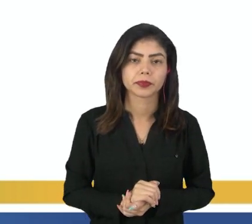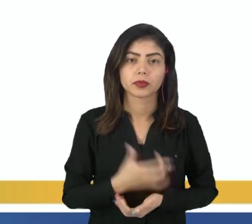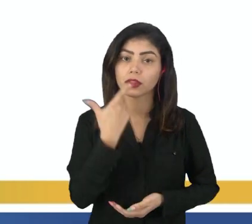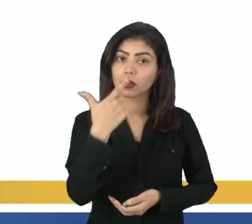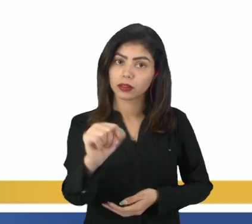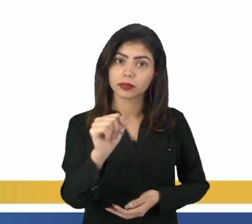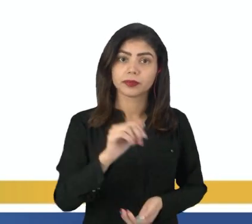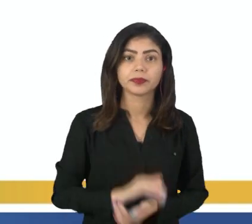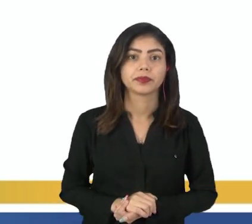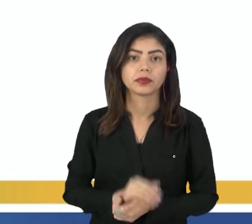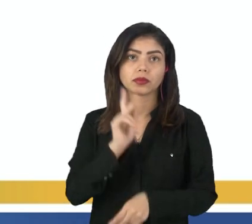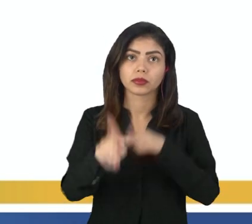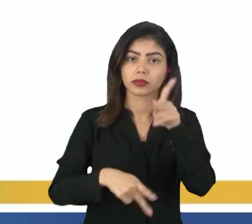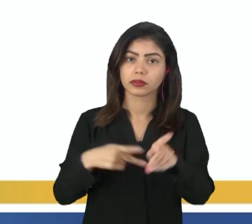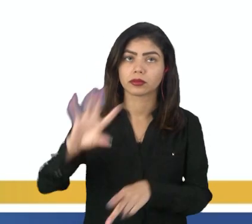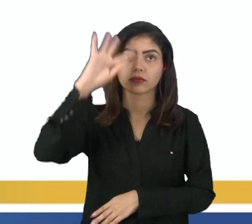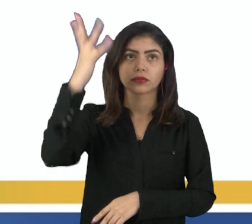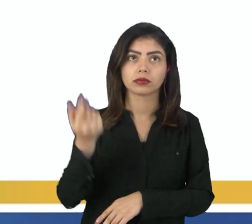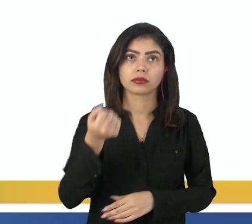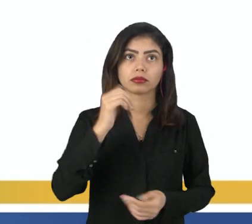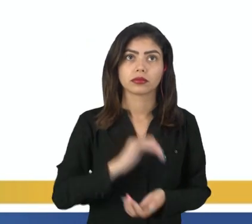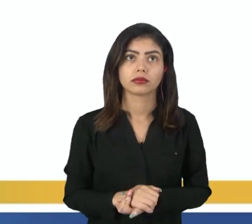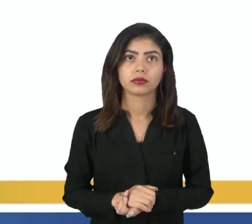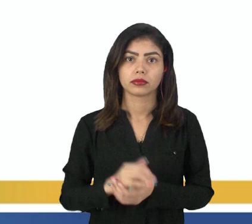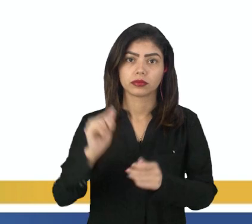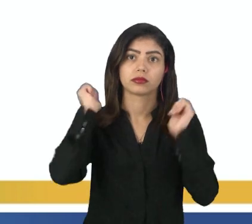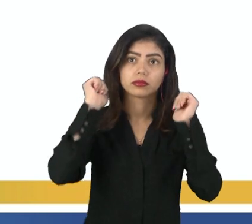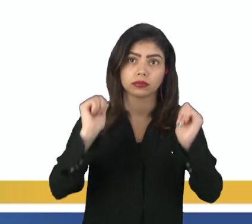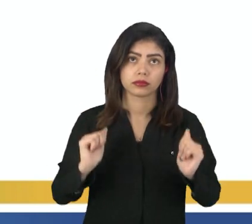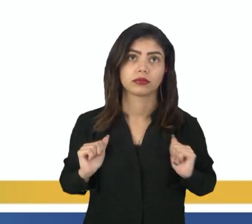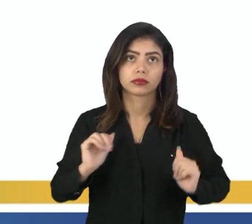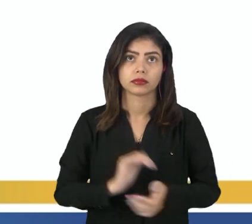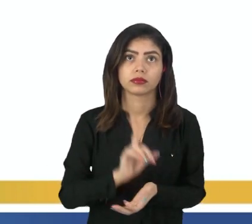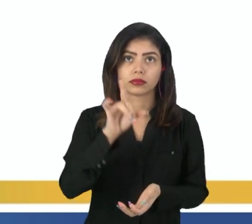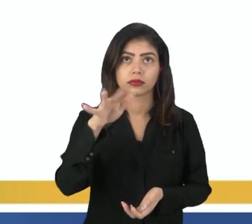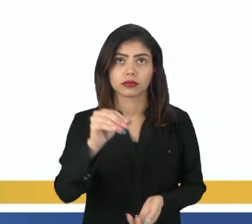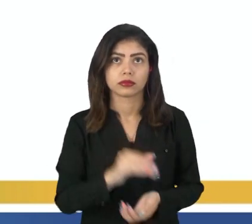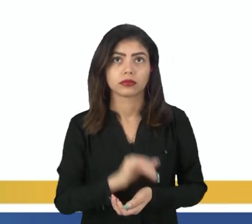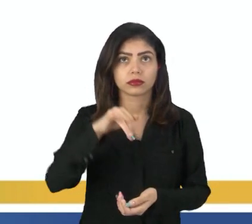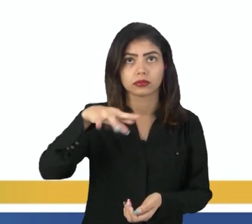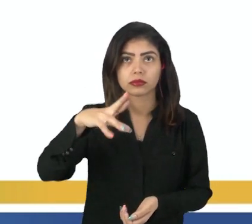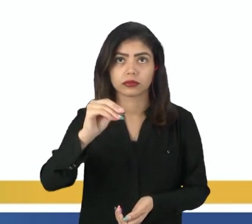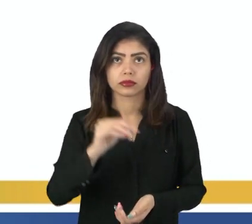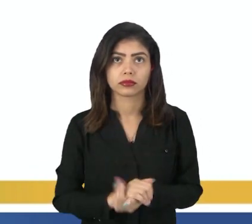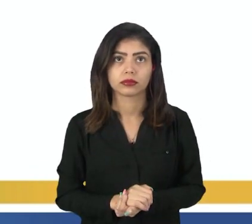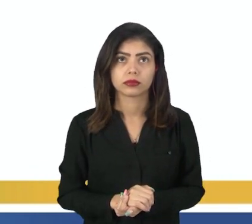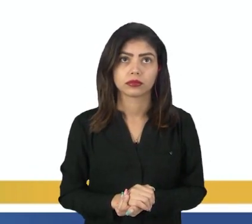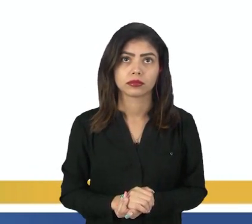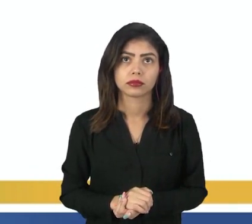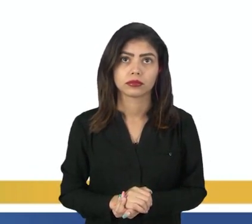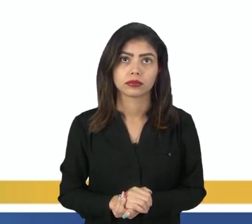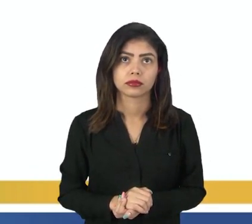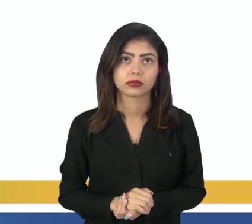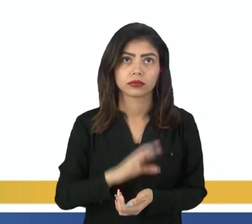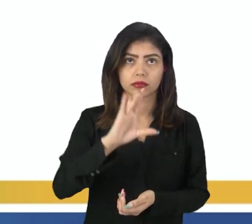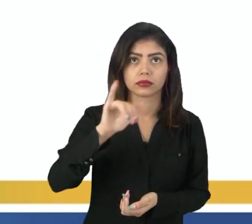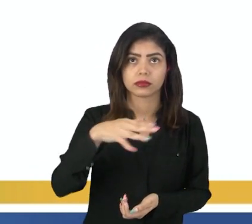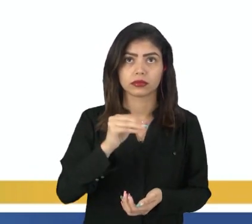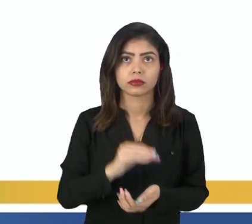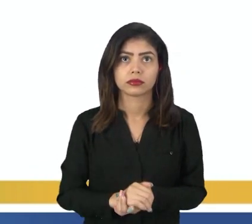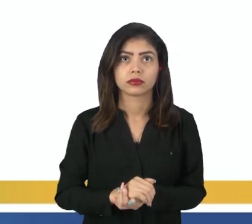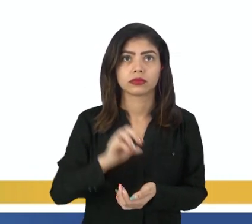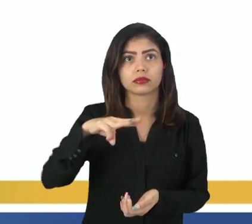na língua dos povos africanos. Olha só, mochila, larica, miçanga, sova,